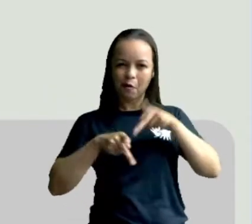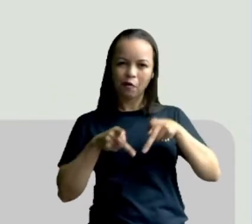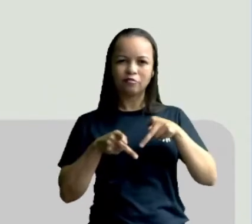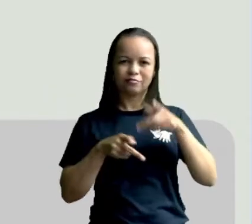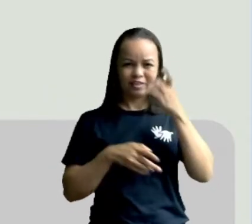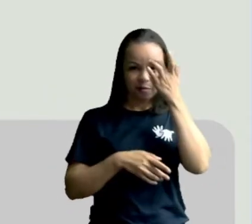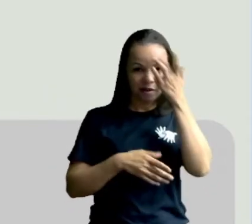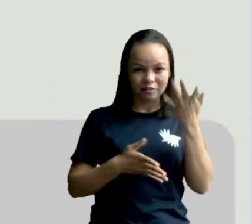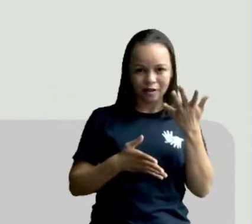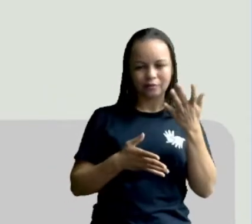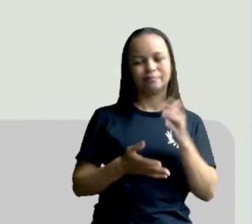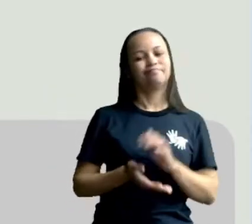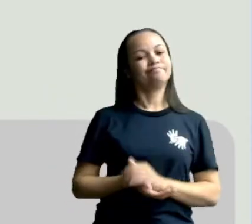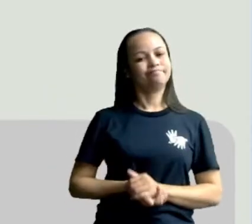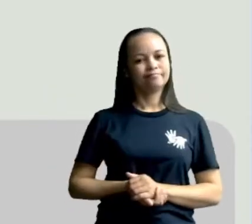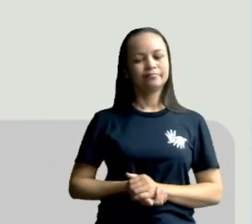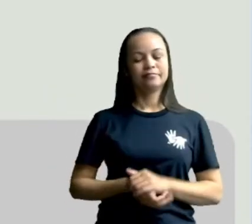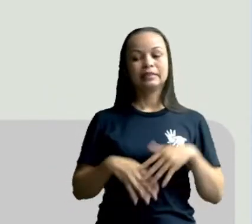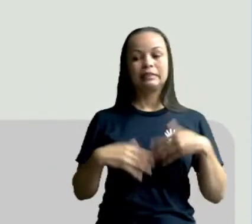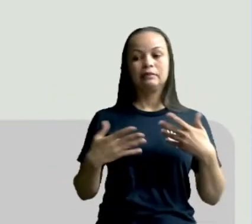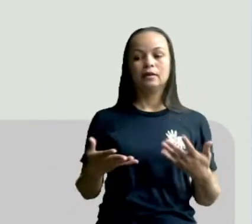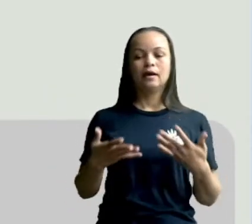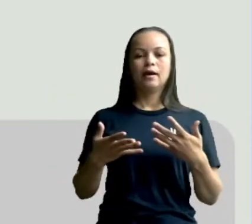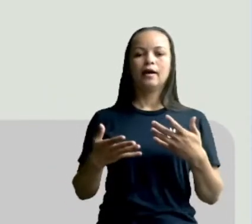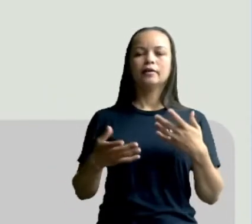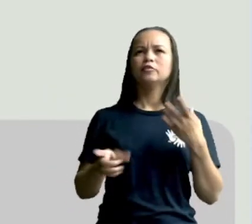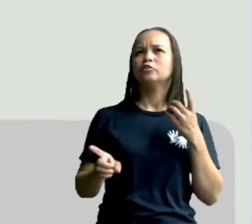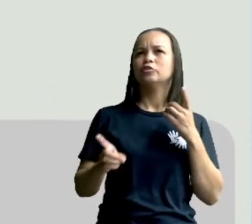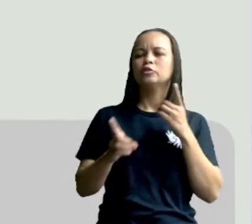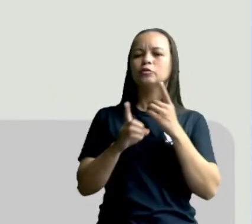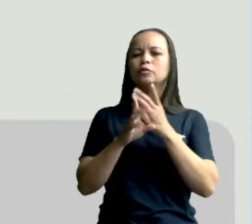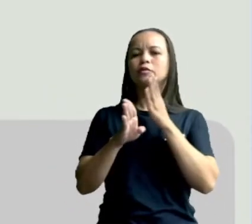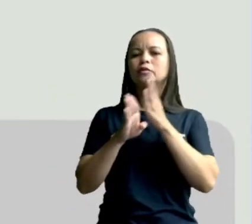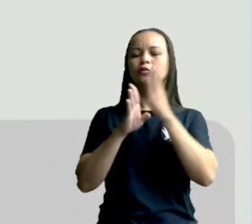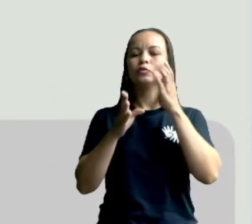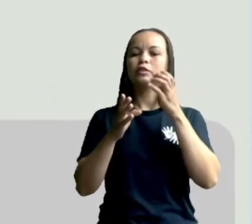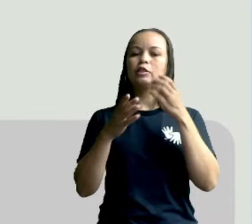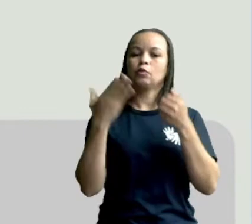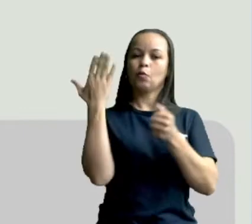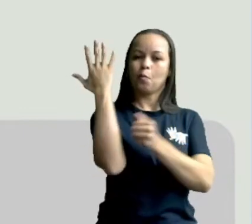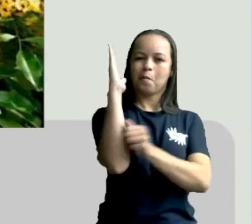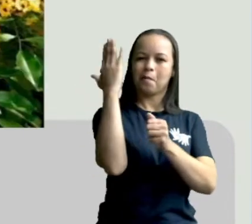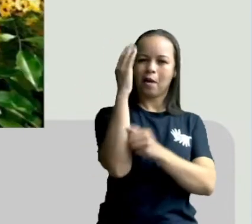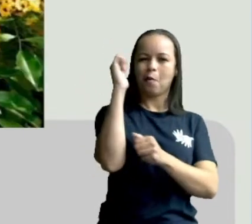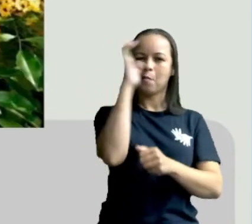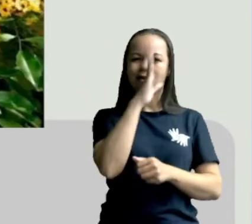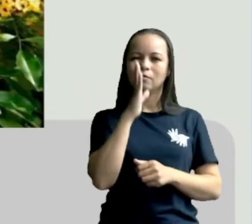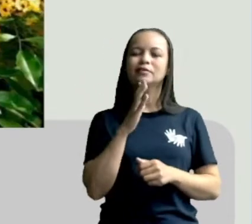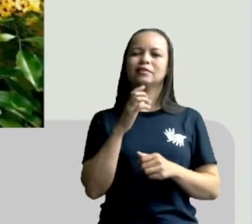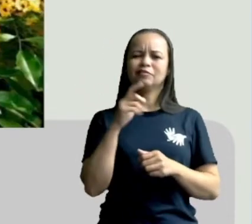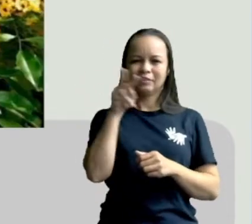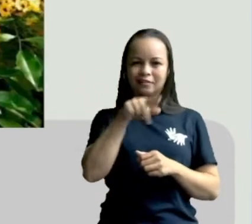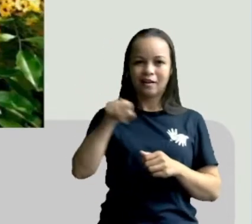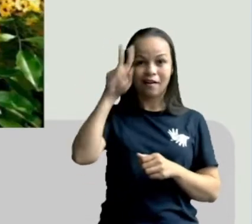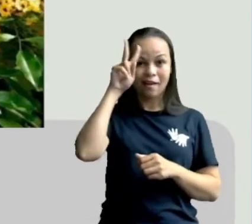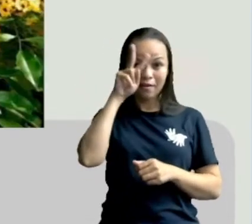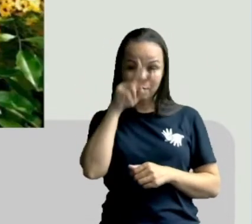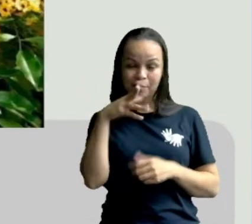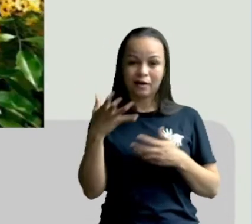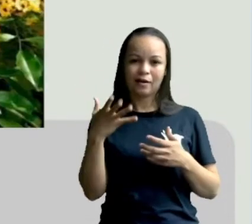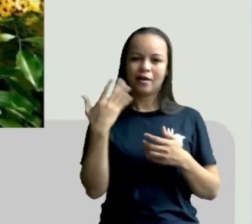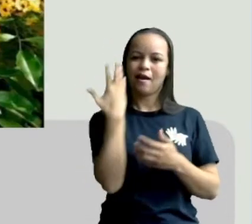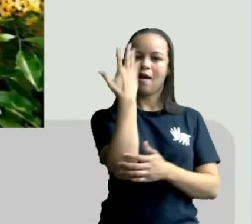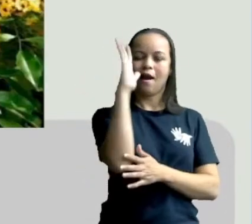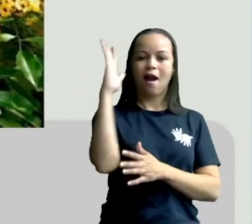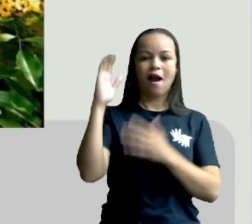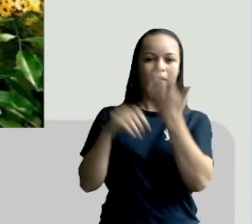certo? Aí a gente também entrou no ciclo do pau-brasil. Quem lembra do pau-brasil? Olha ele aqui, ó, aquela árvore